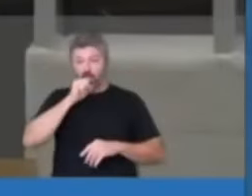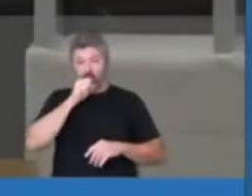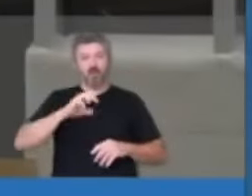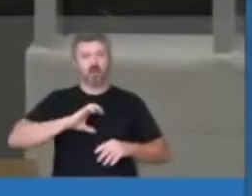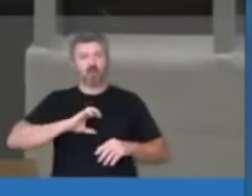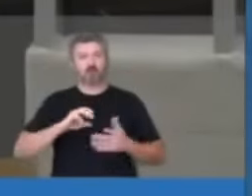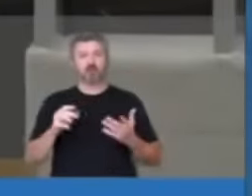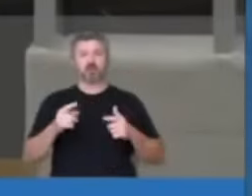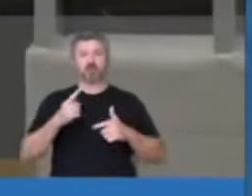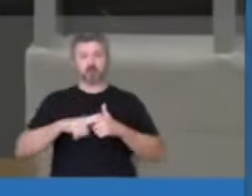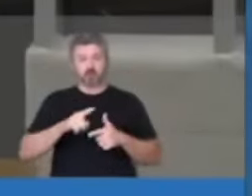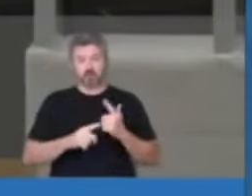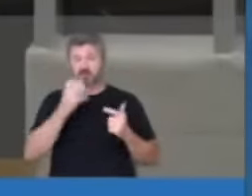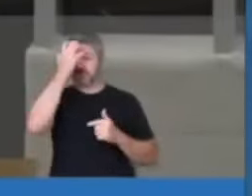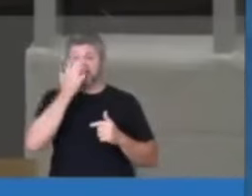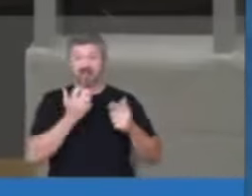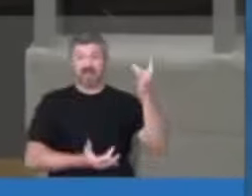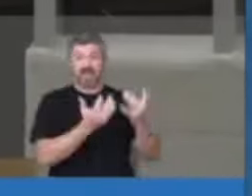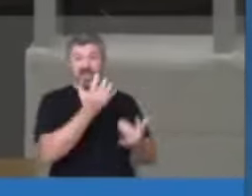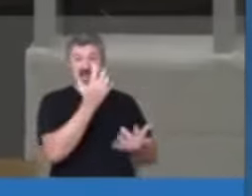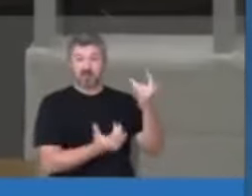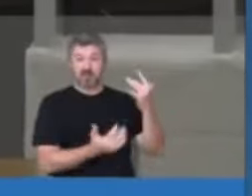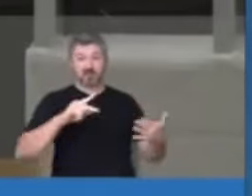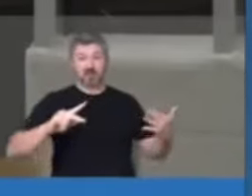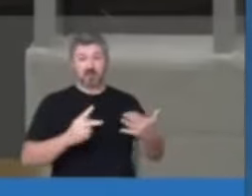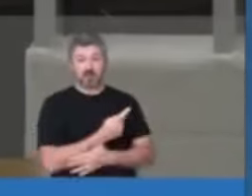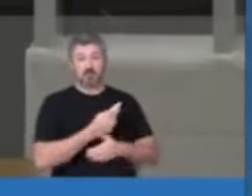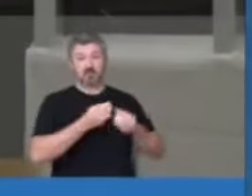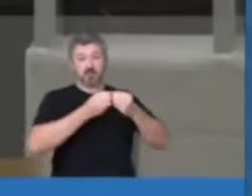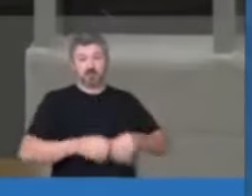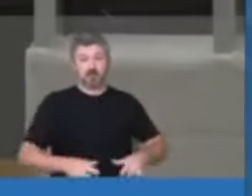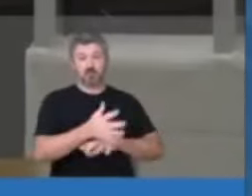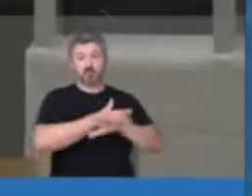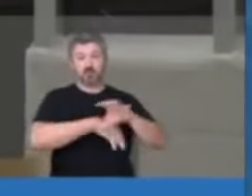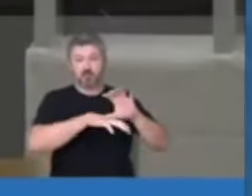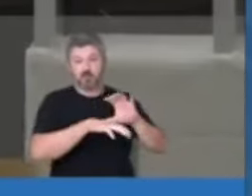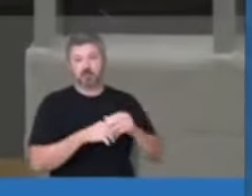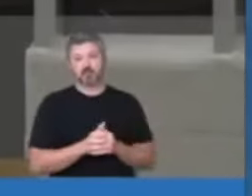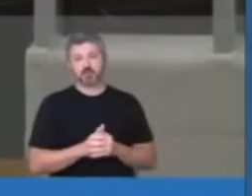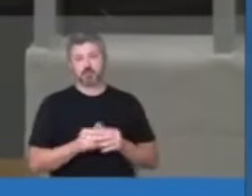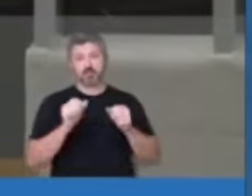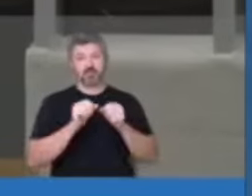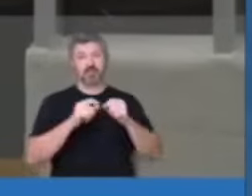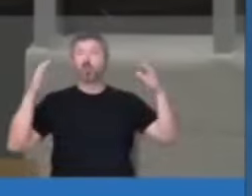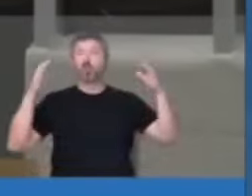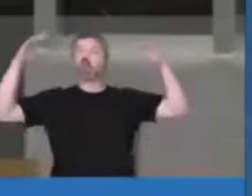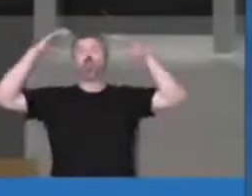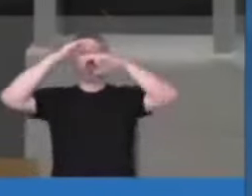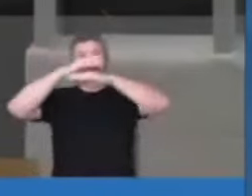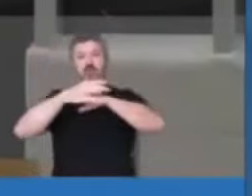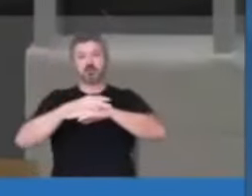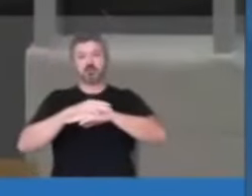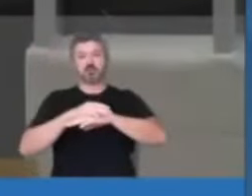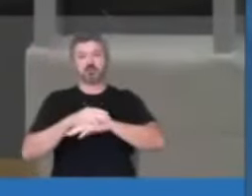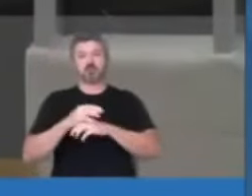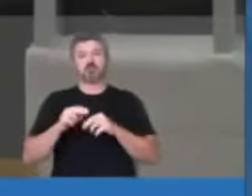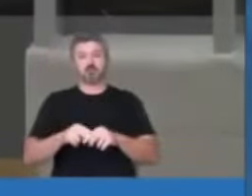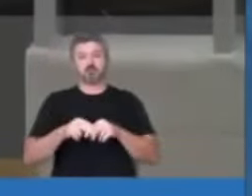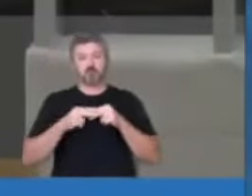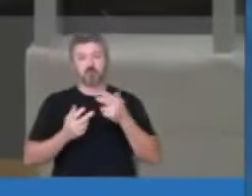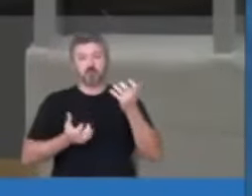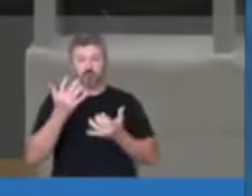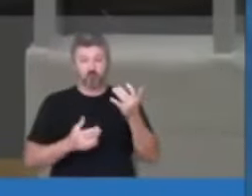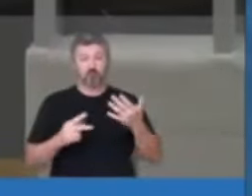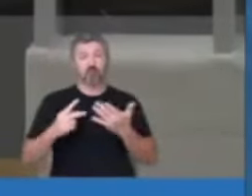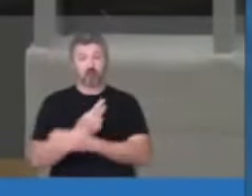pela consequência das queimadas que estão destruindo o ambiente criando essas nuvens de fumaça a partir de incêndios